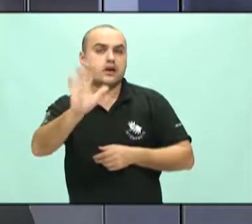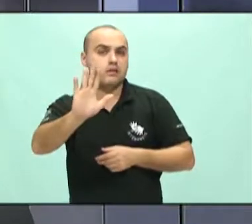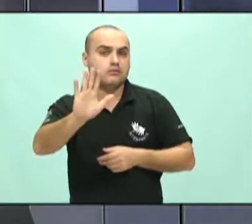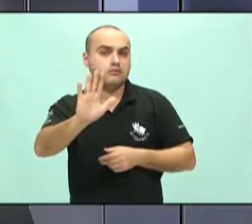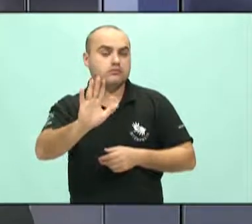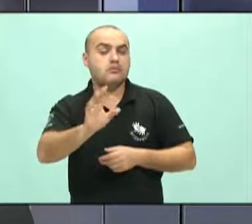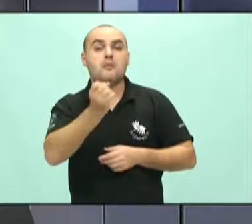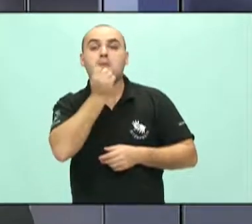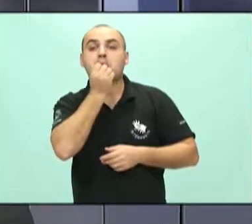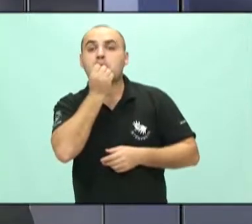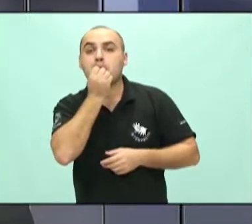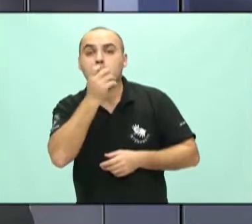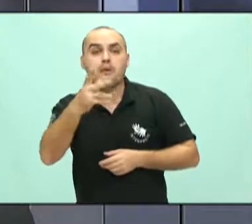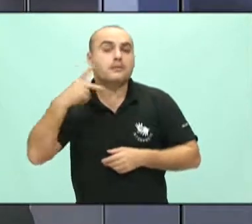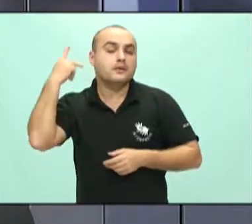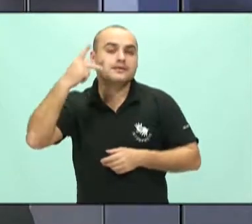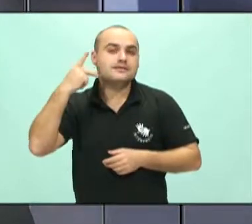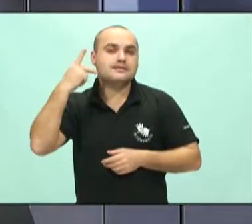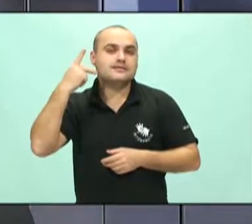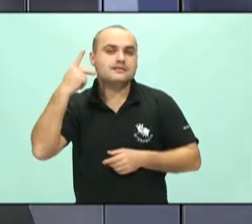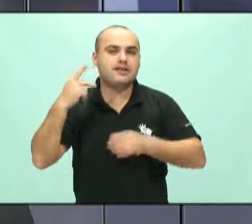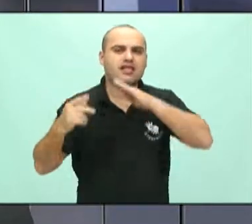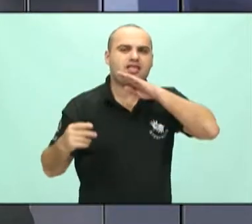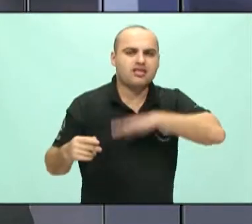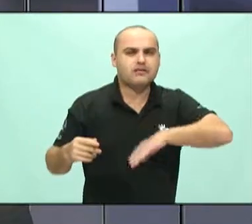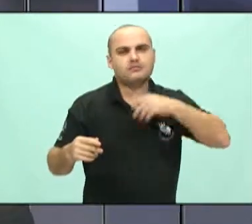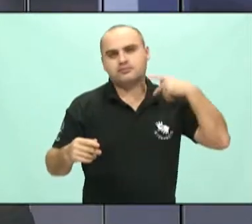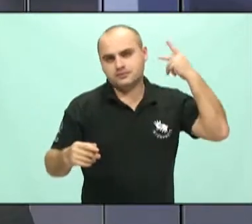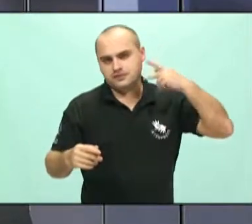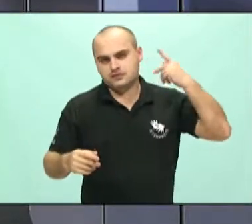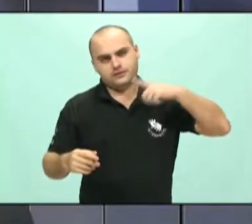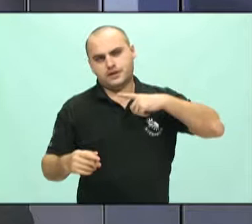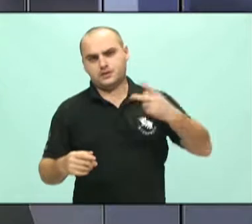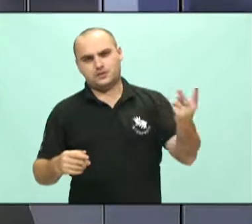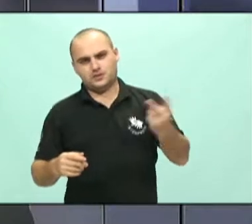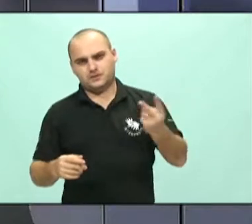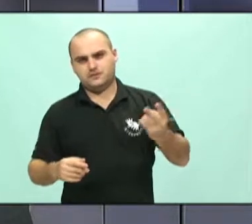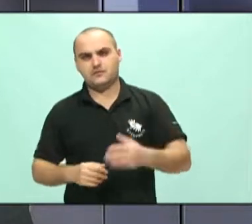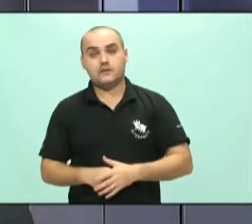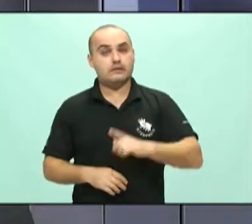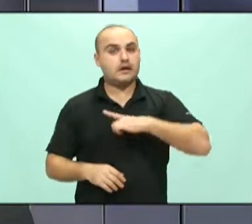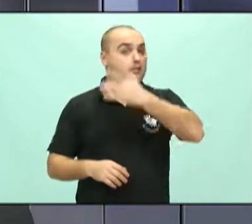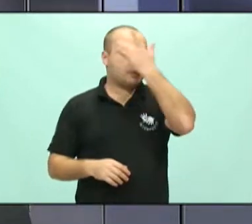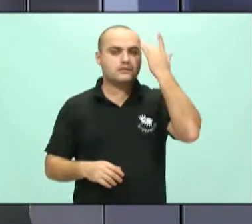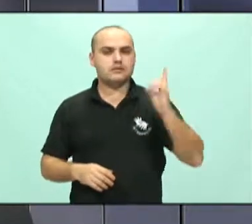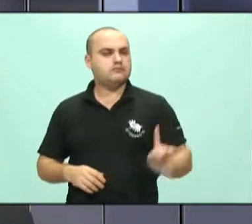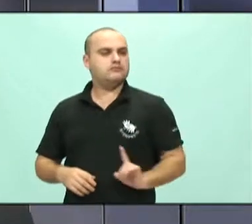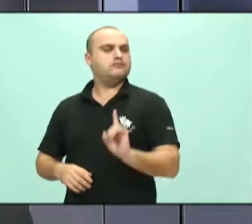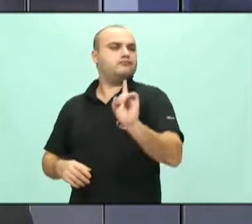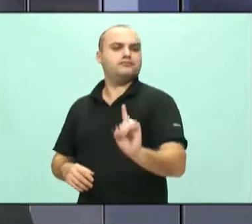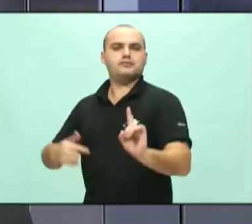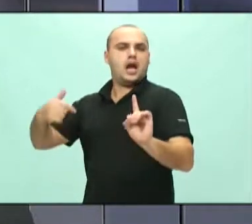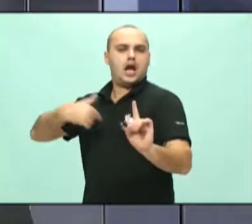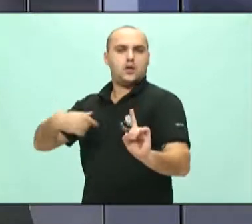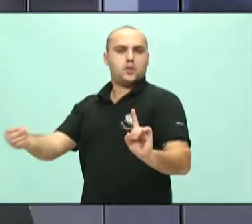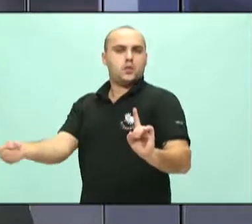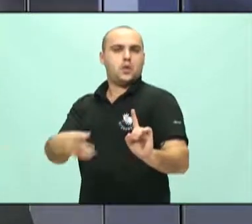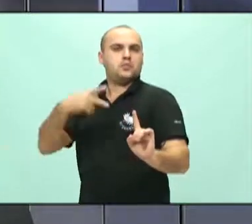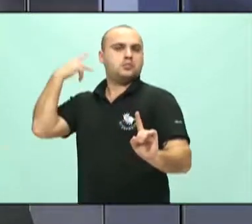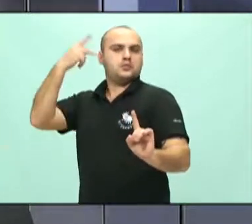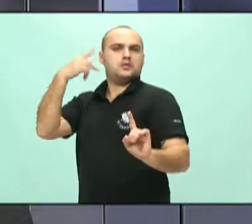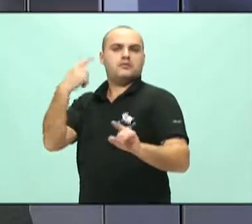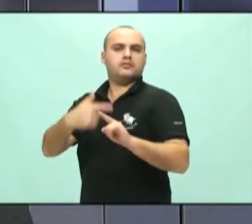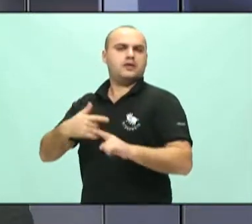ruim. Então hoje a gente vê o quê? Pessoas que se colocam como nova política porque é novo de